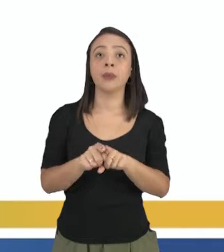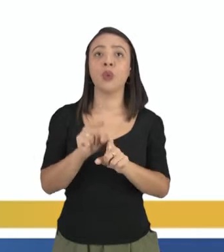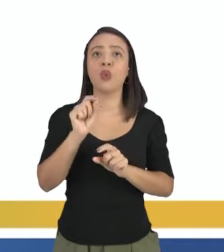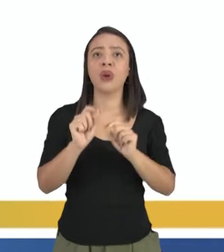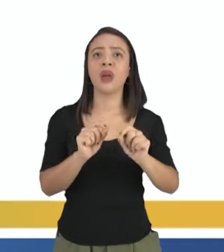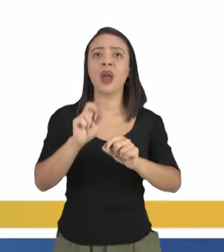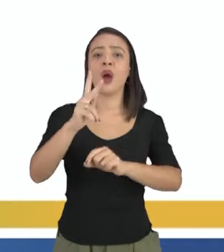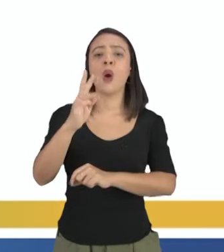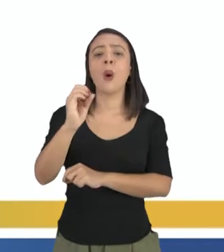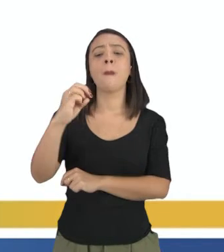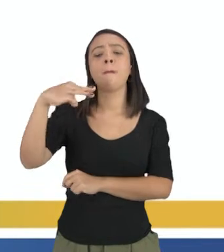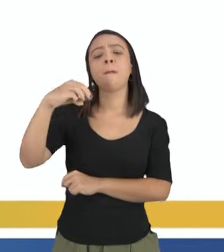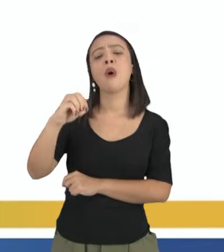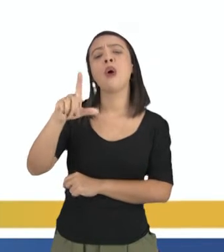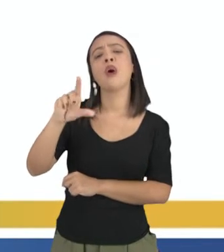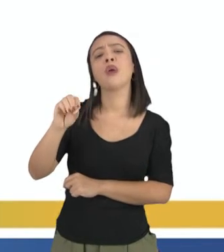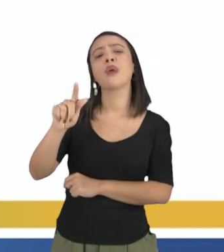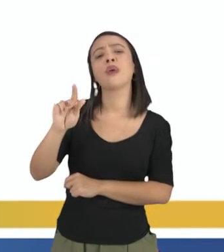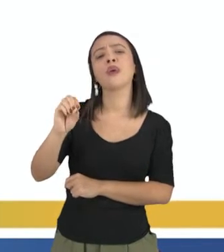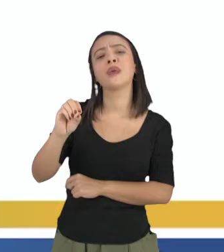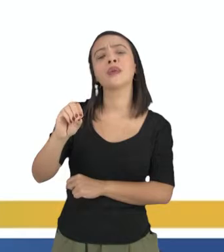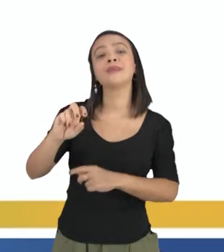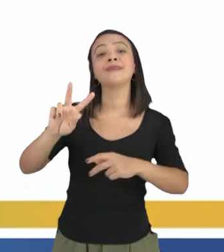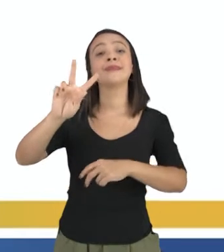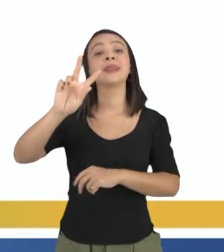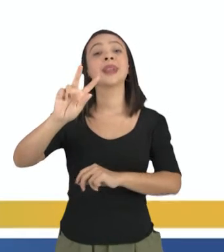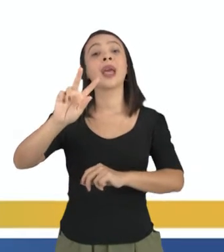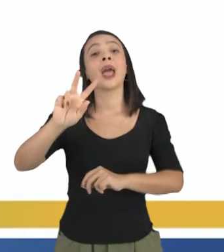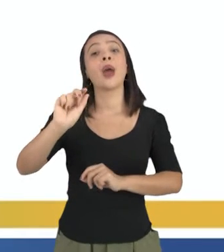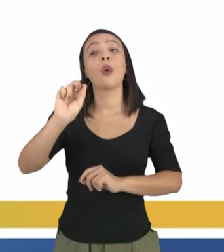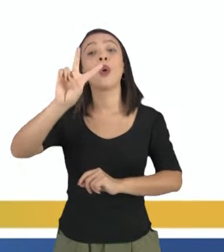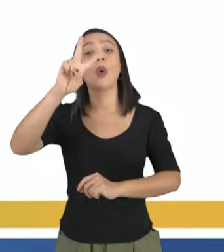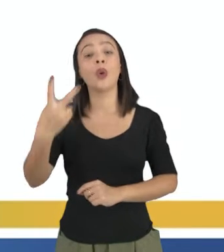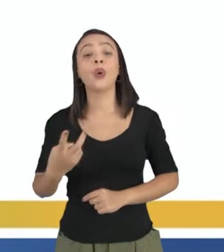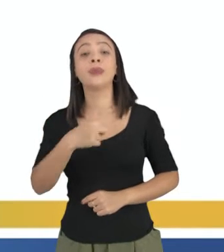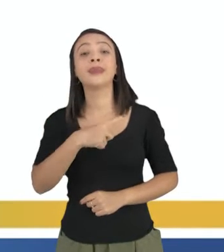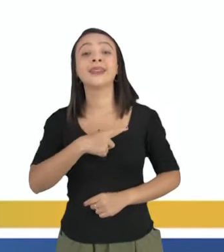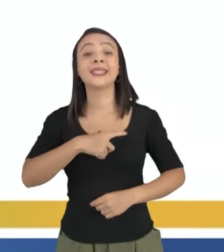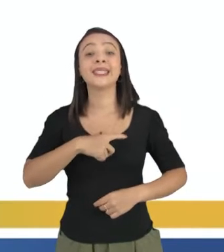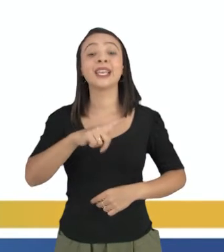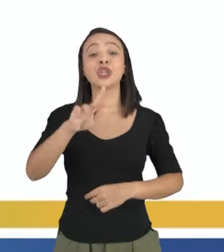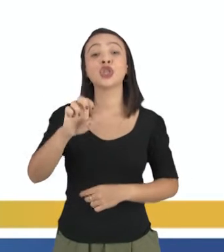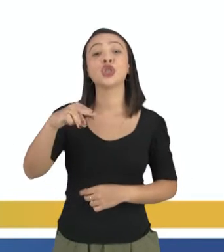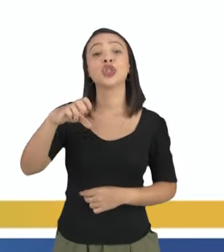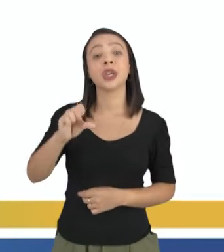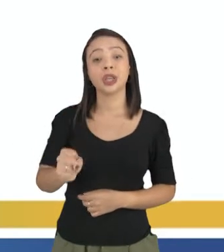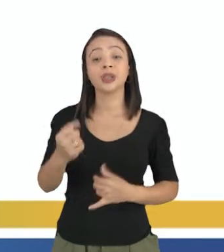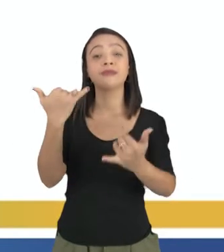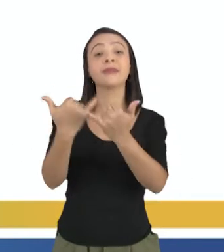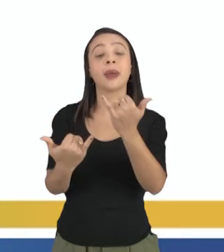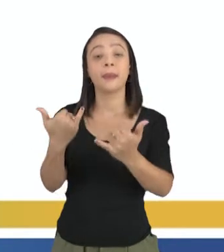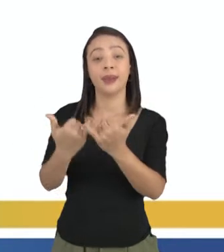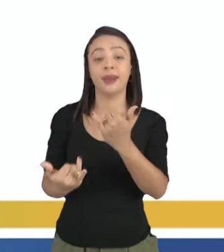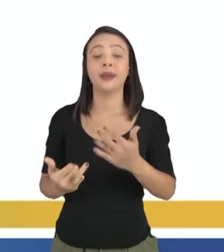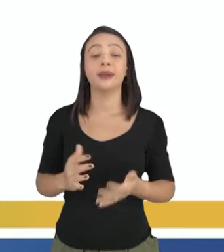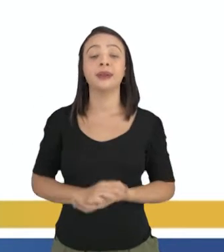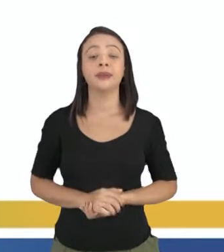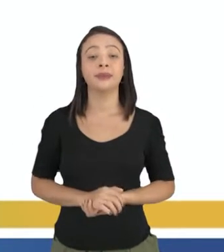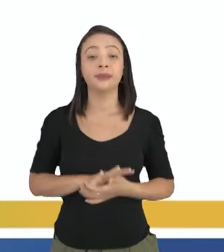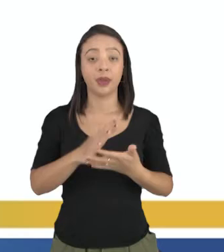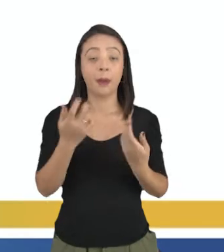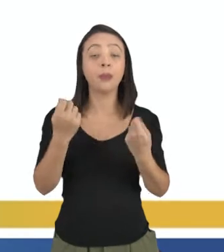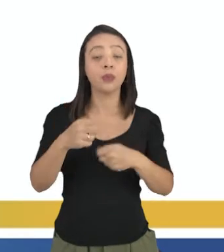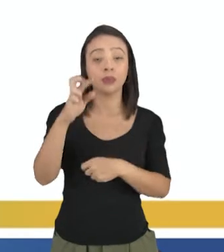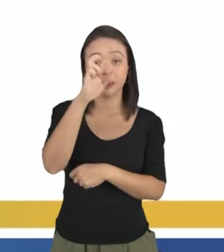é homólogo? Cromossomos que possuem genes para as mesmas características, ou seja, cromossomos semelhantes. Então, como vocês podem ver